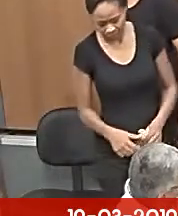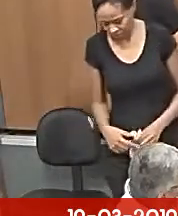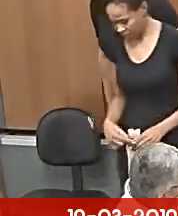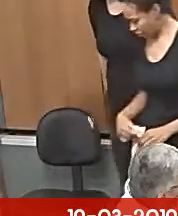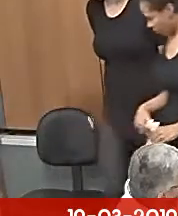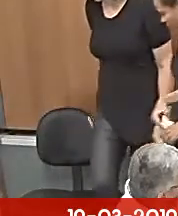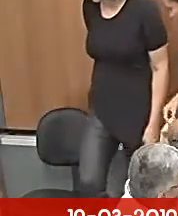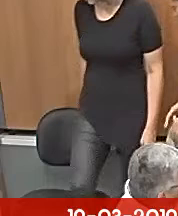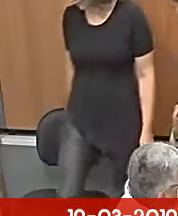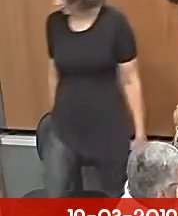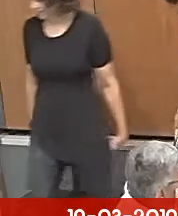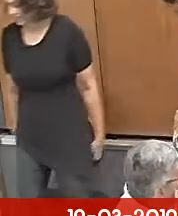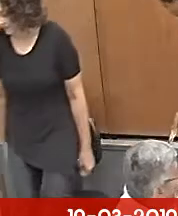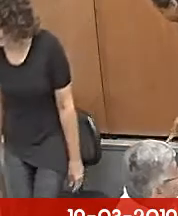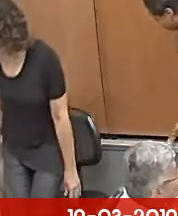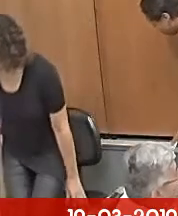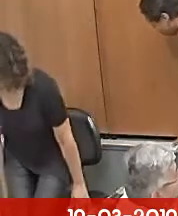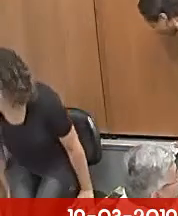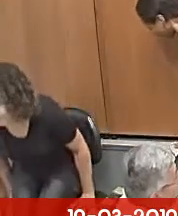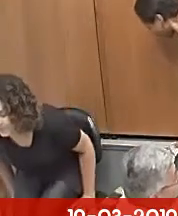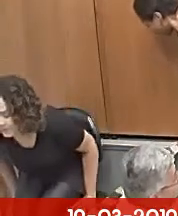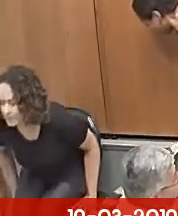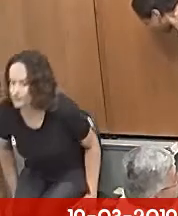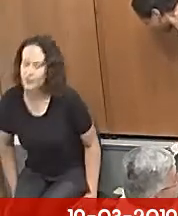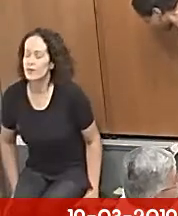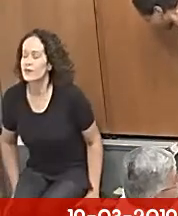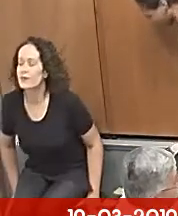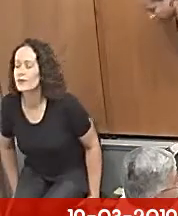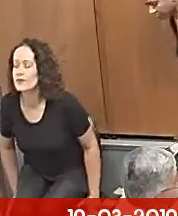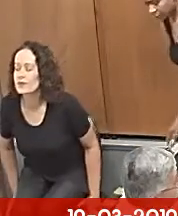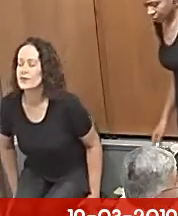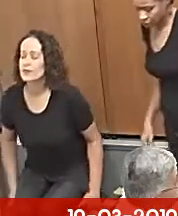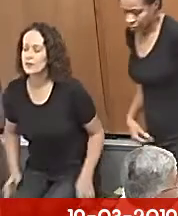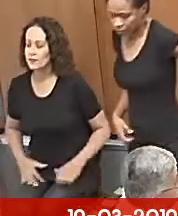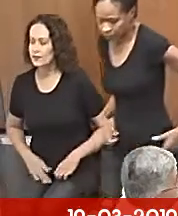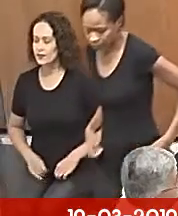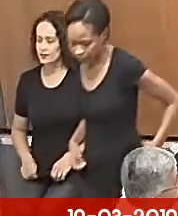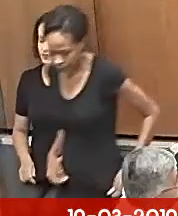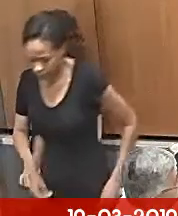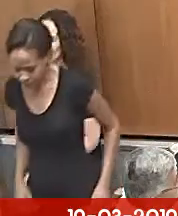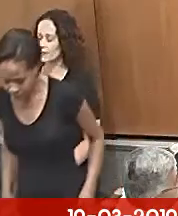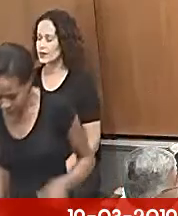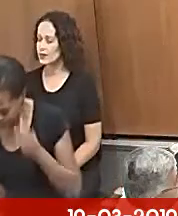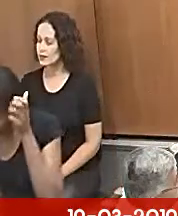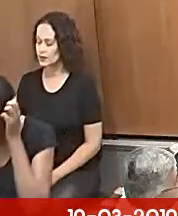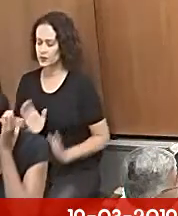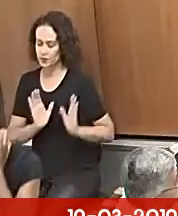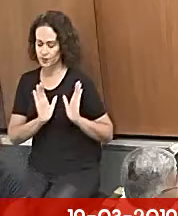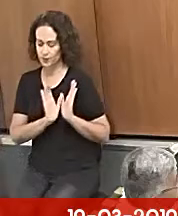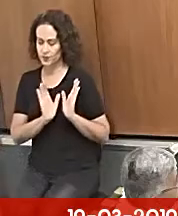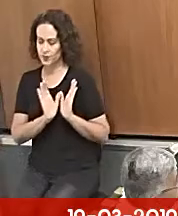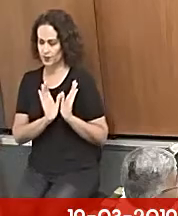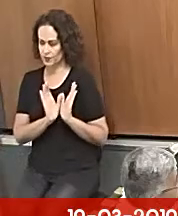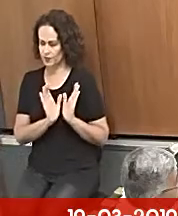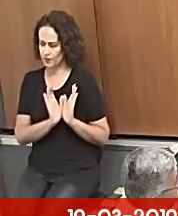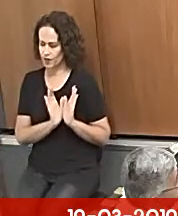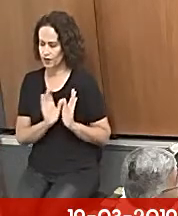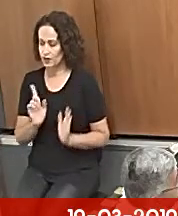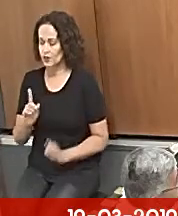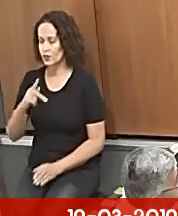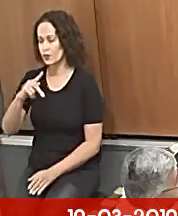valer que todo ano agora a payack de ibirité é oa painel